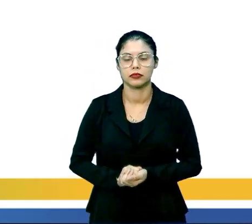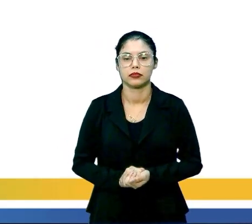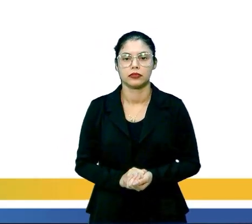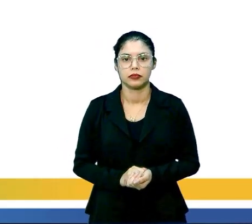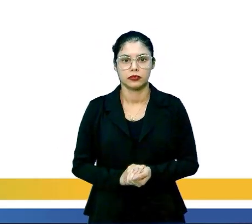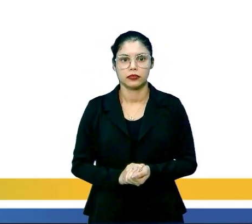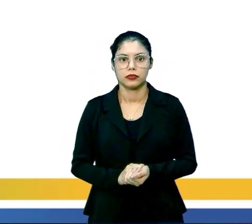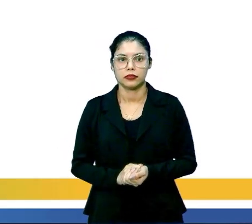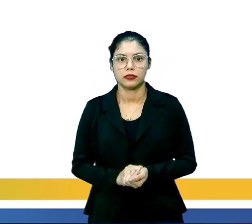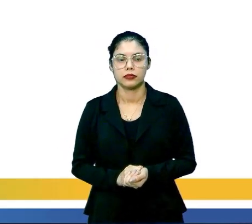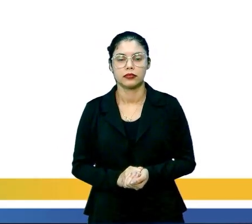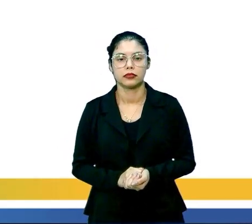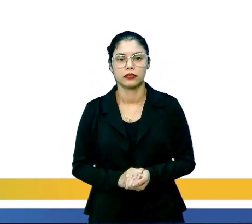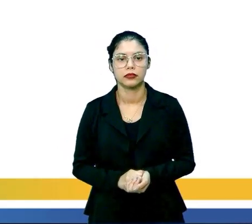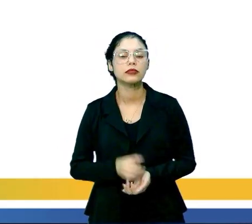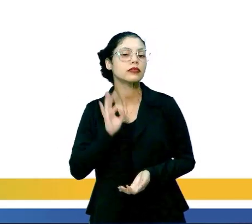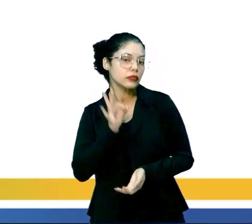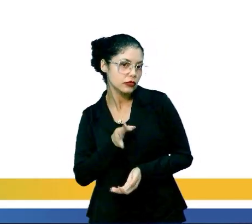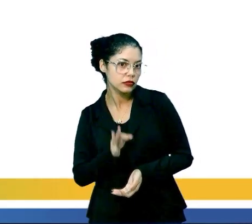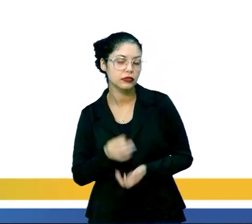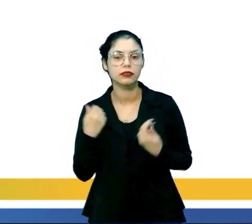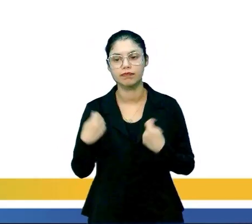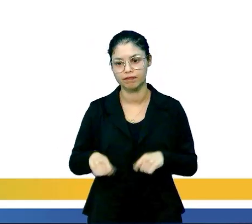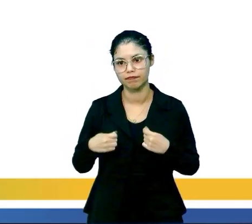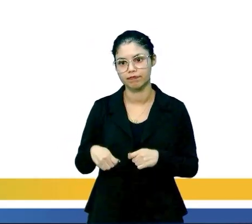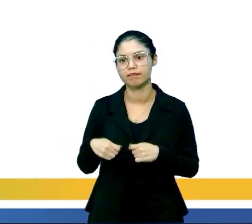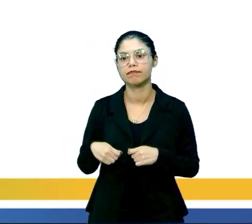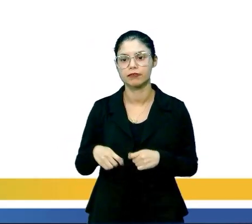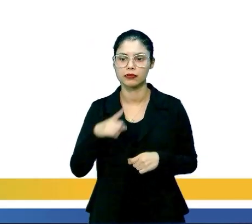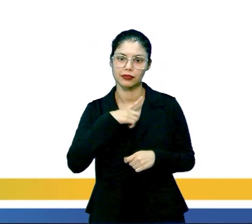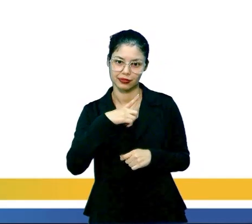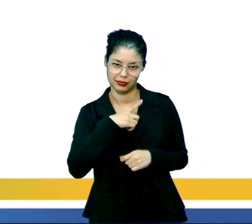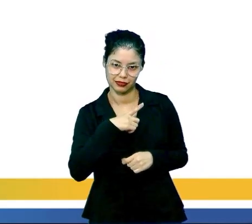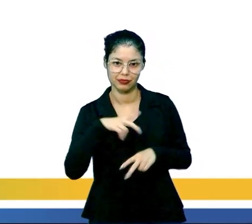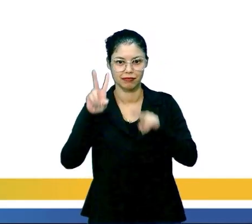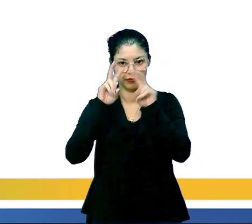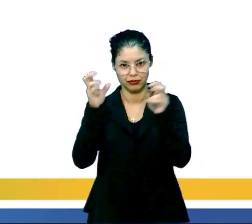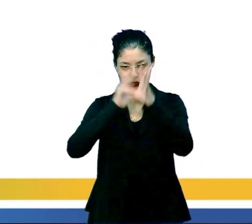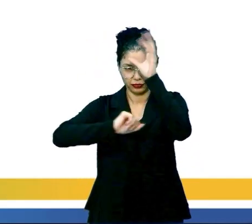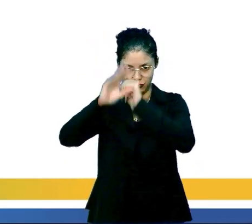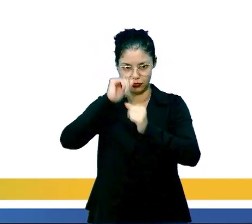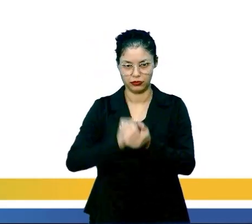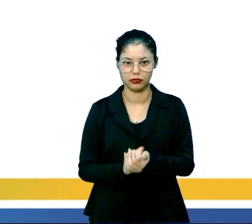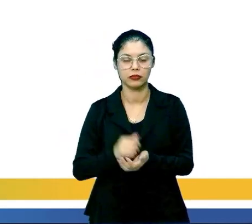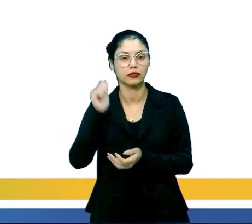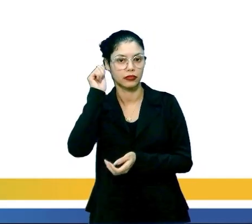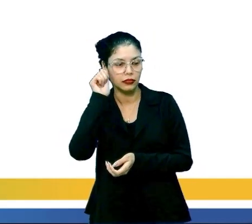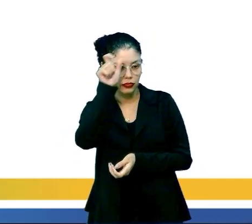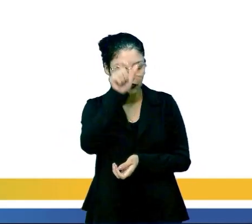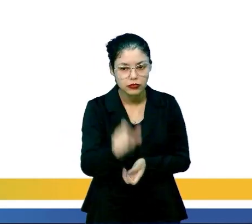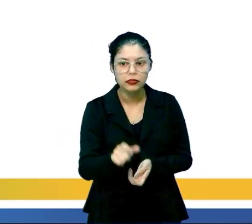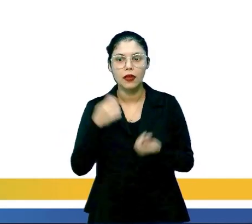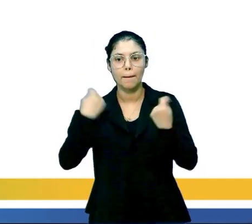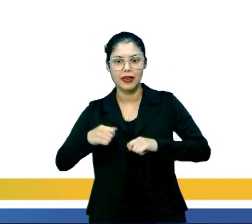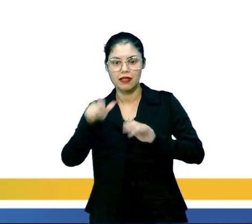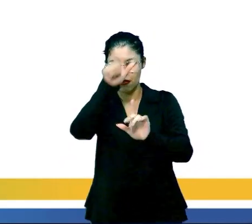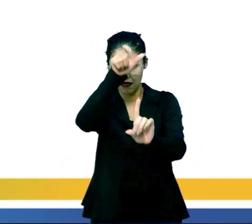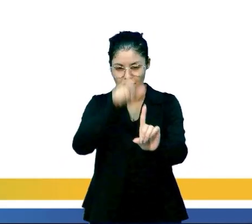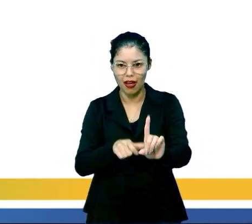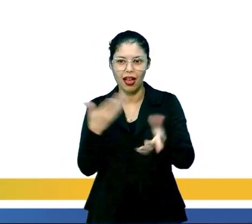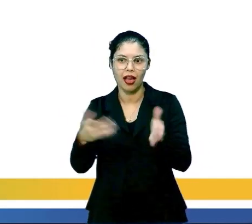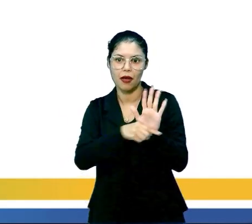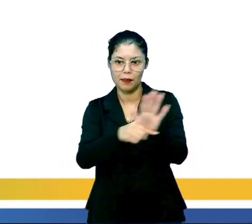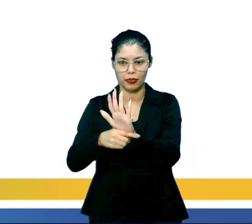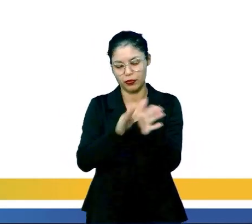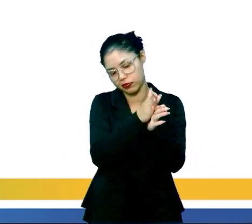nenhum sobre esse assunto? Com certeza eu preciso ter conhecimento sobre o assunto. O autor ele precisa apresentar ideias